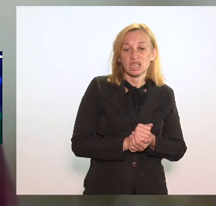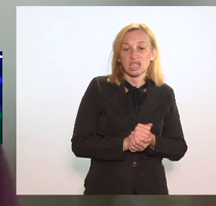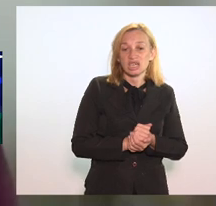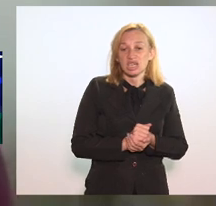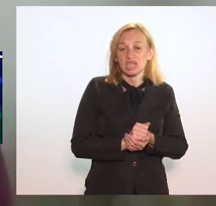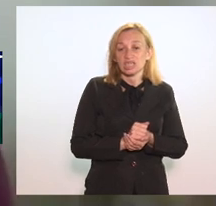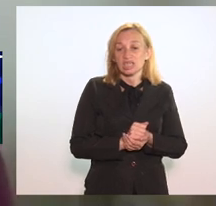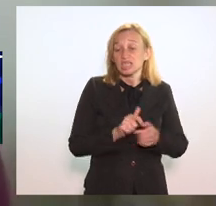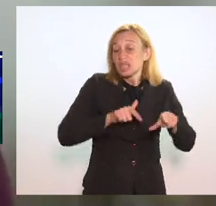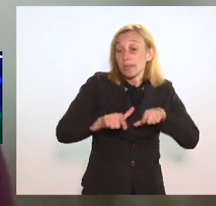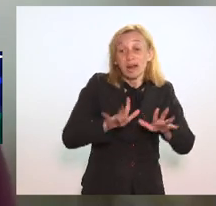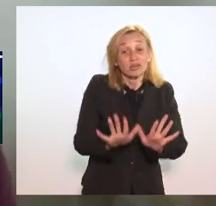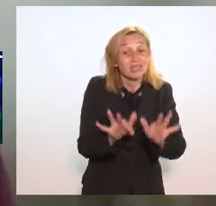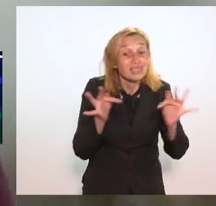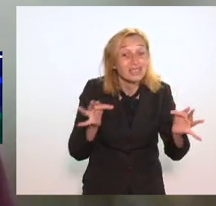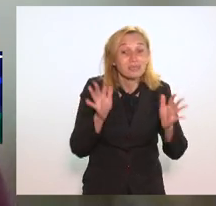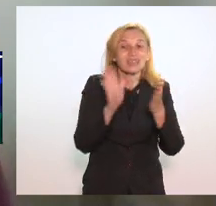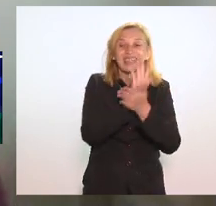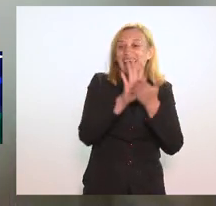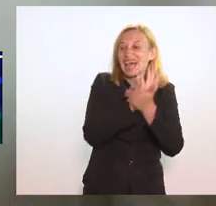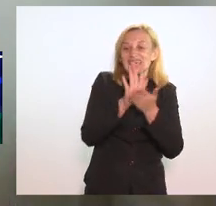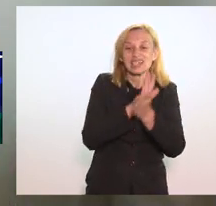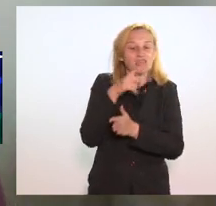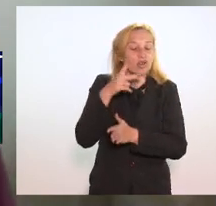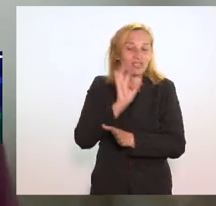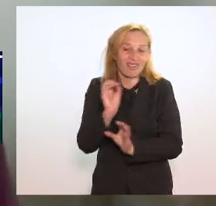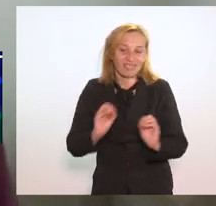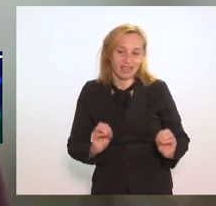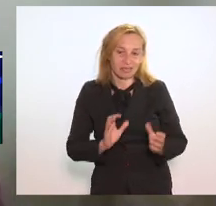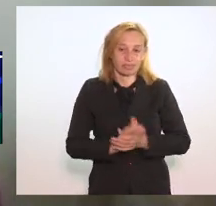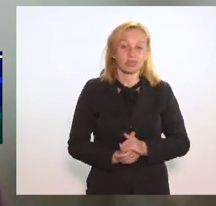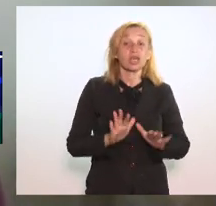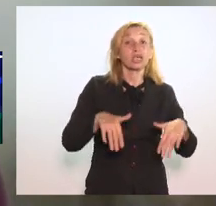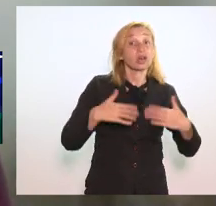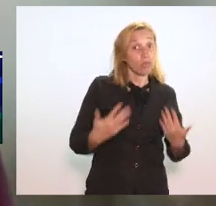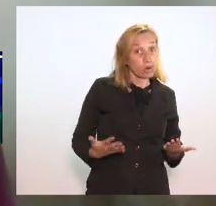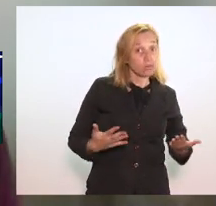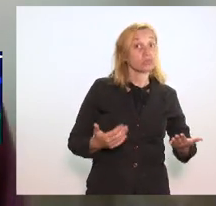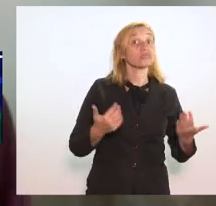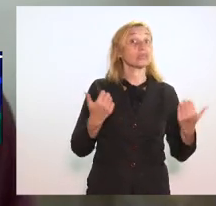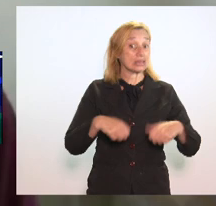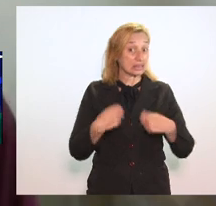essenciais não falou absolutamente nada tá bom